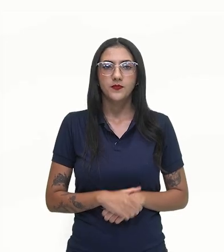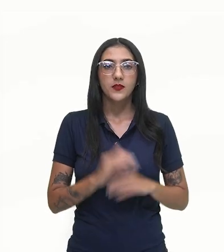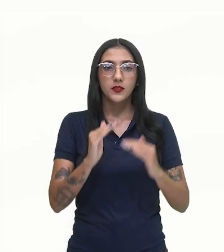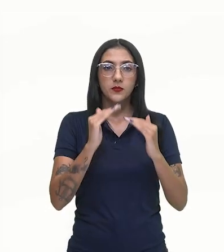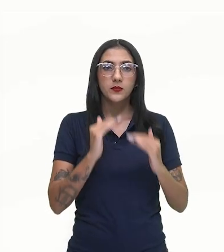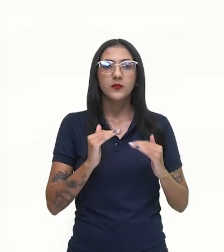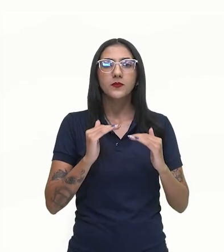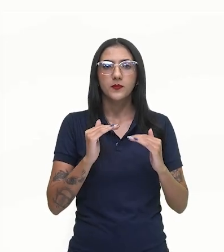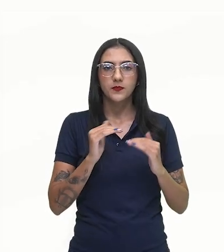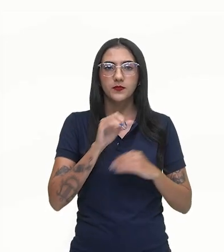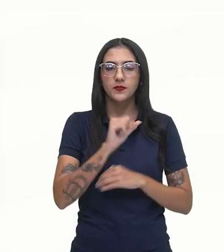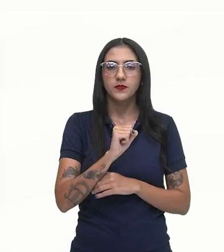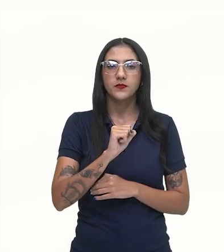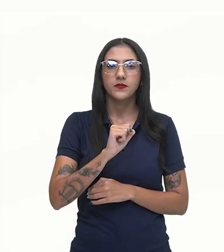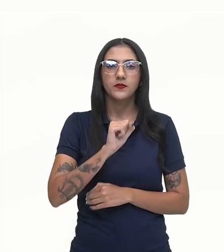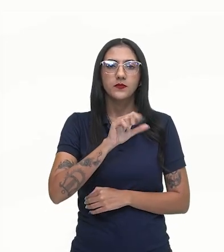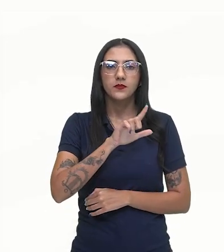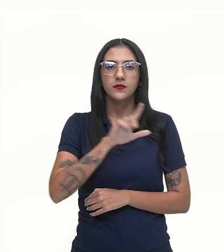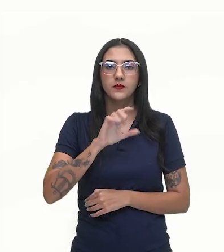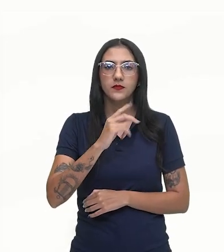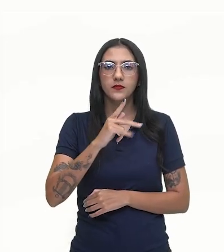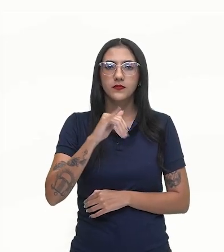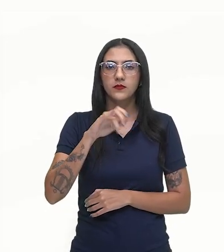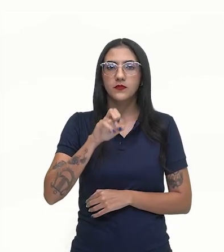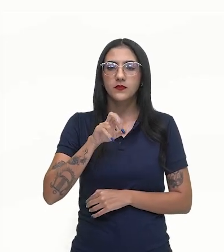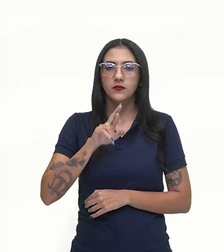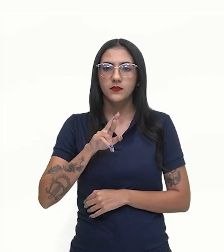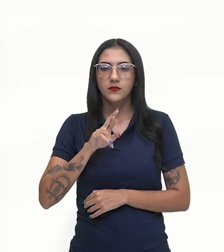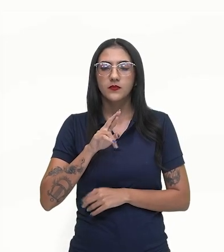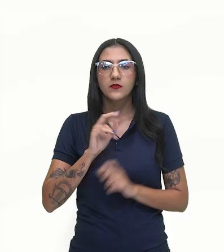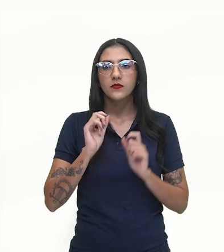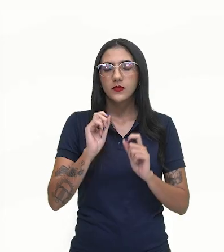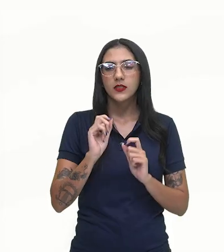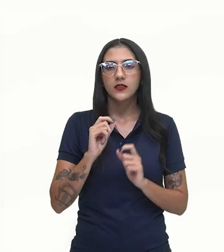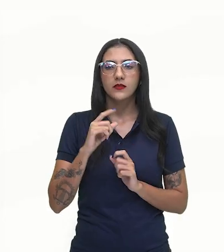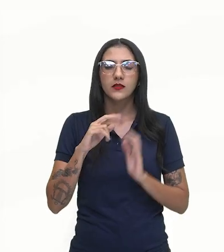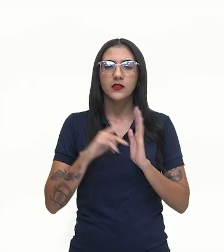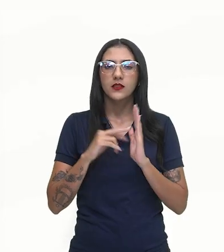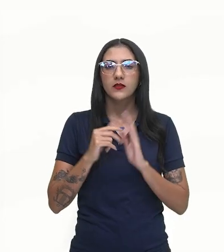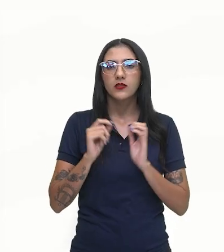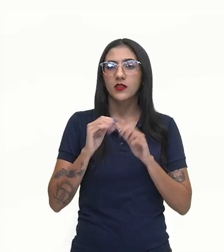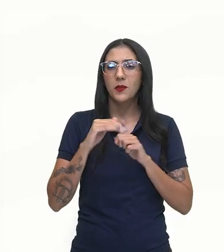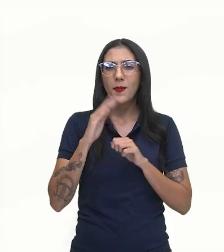Sleepier. Sleepier significa mais sonolento.